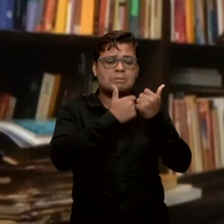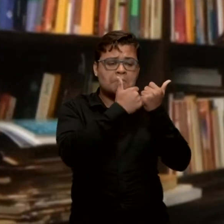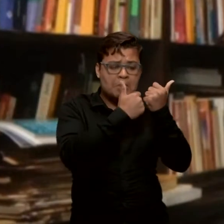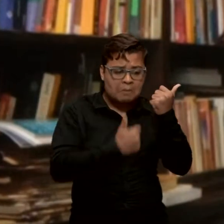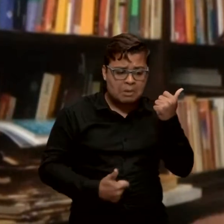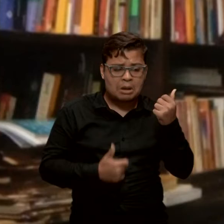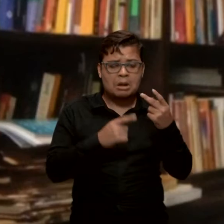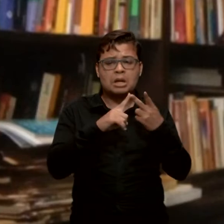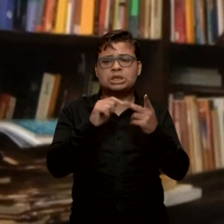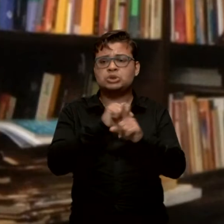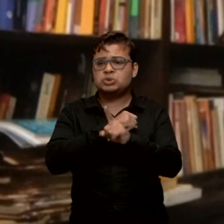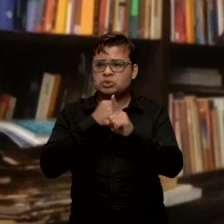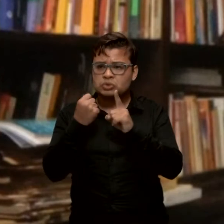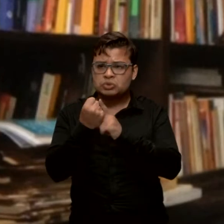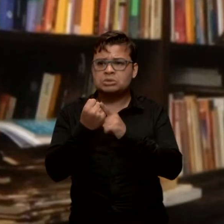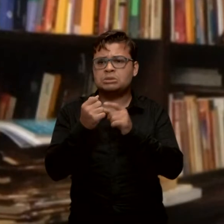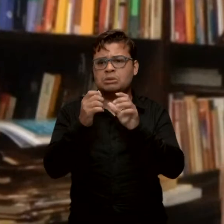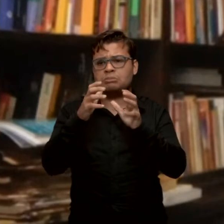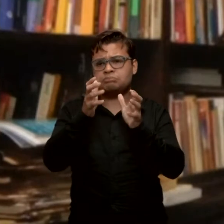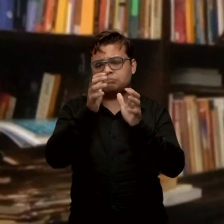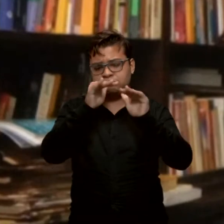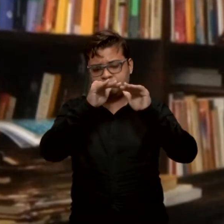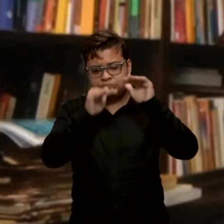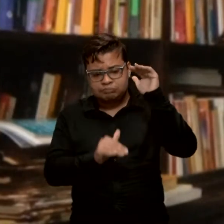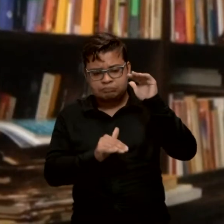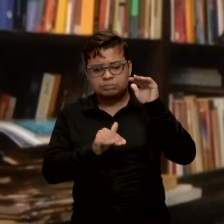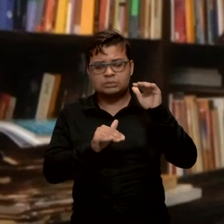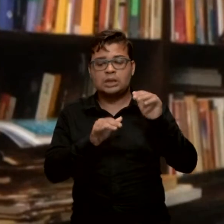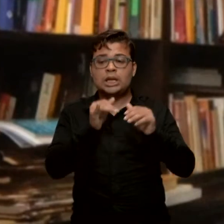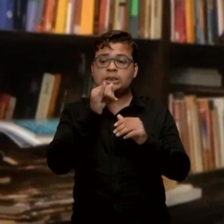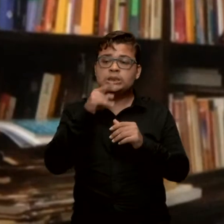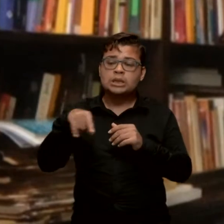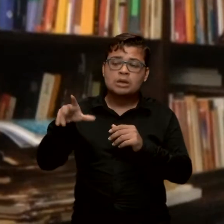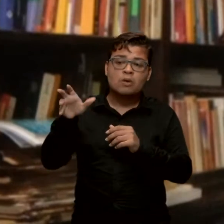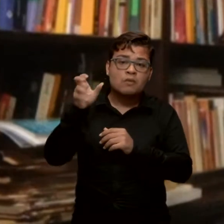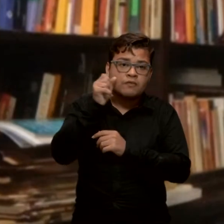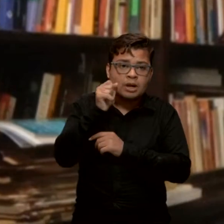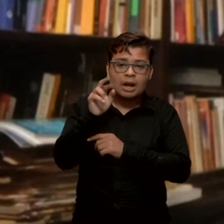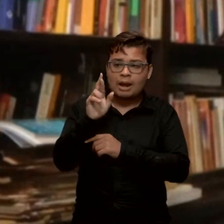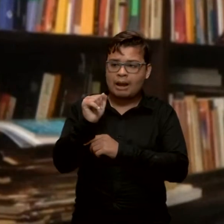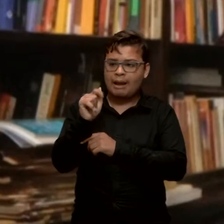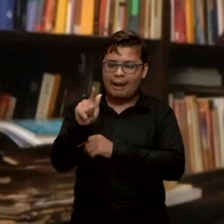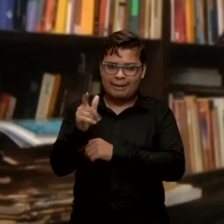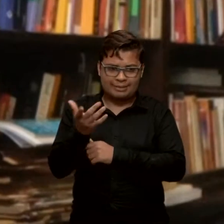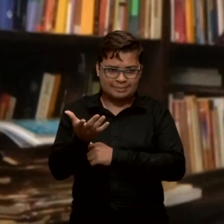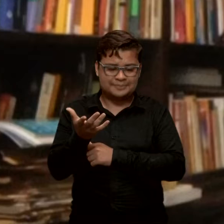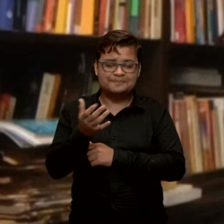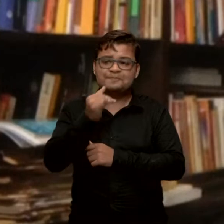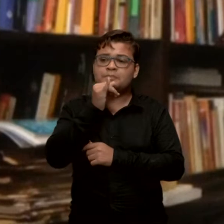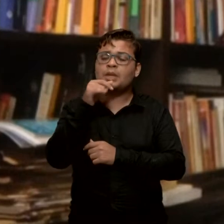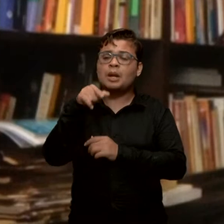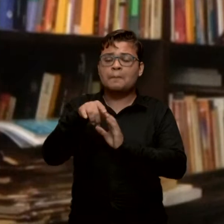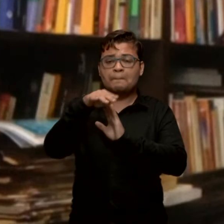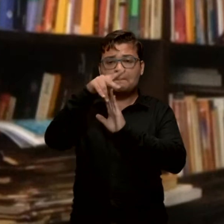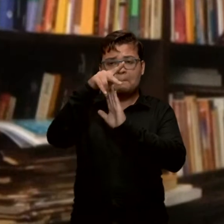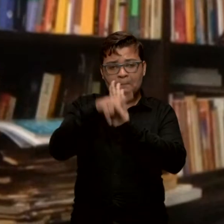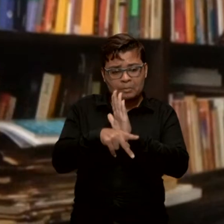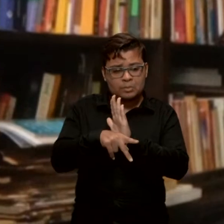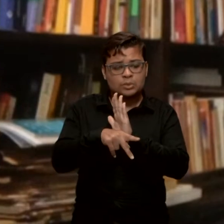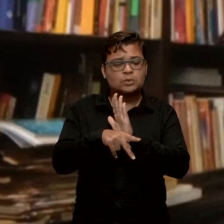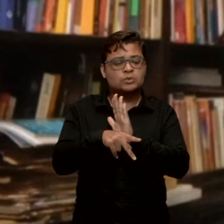né? Que exclui esses sujeitos. E aí eu ouvi o Eric, né? Com esse projeto, inclusive, assim, a